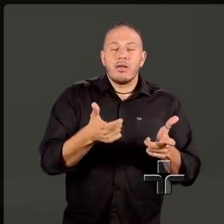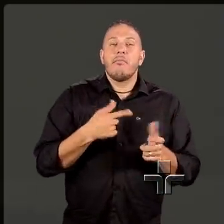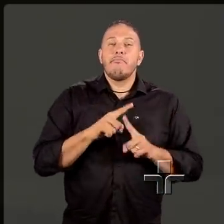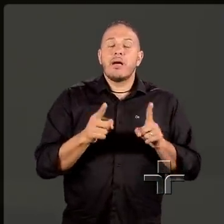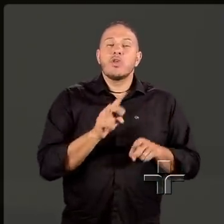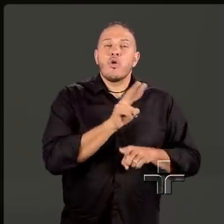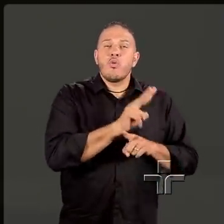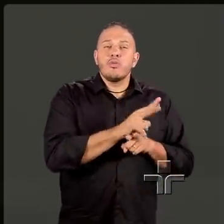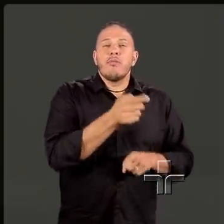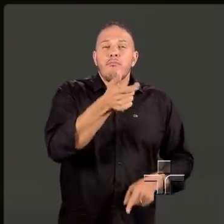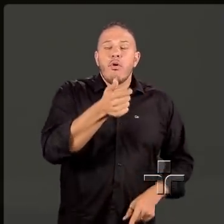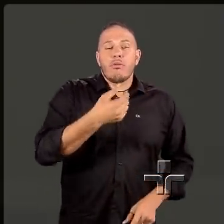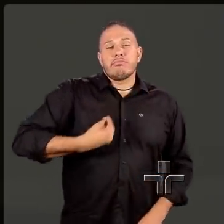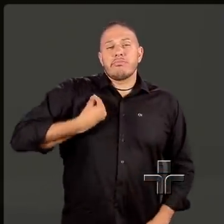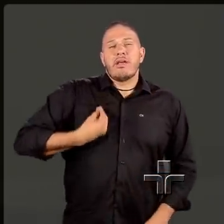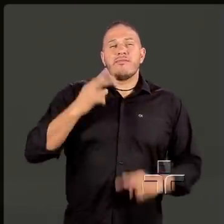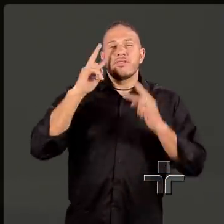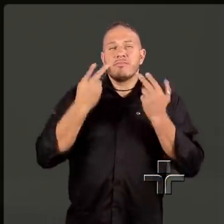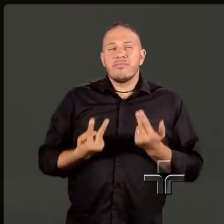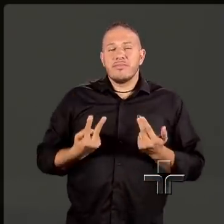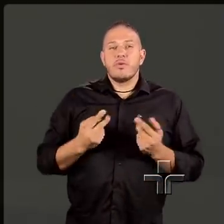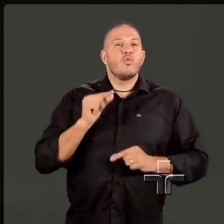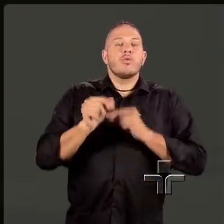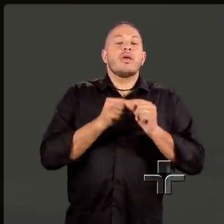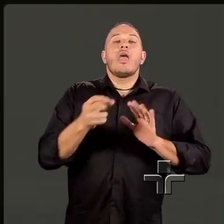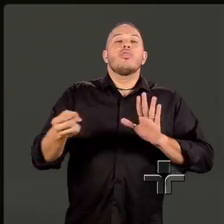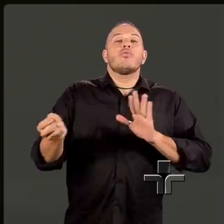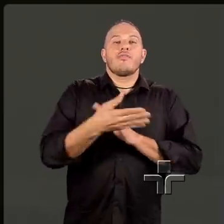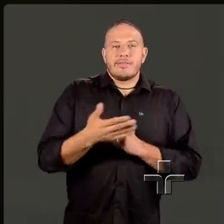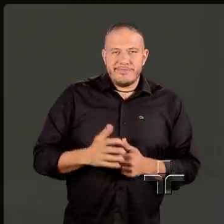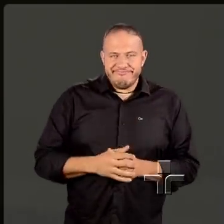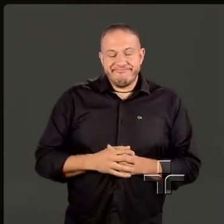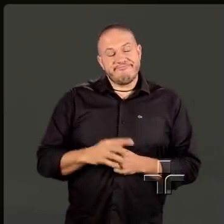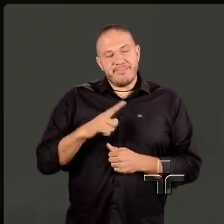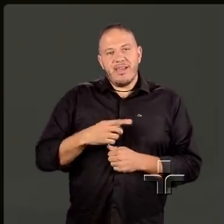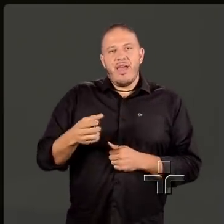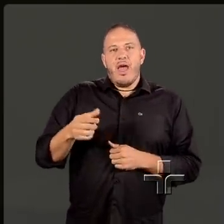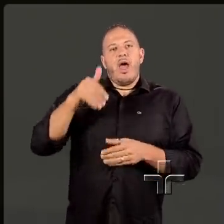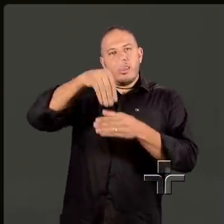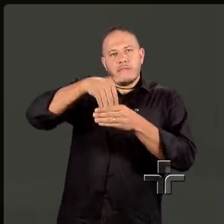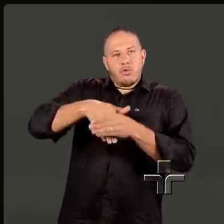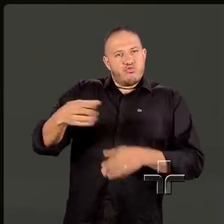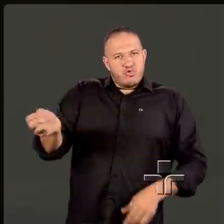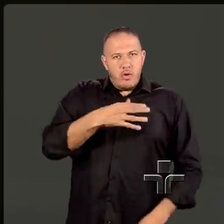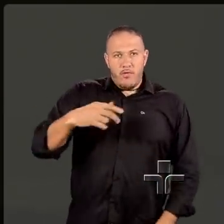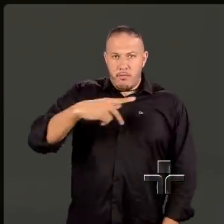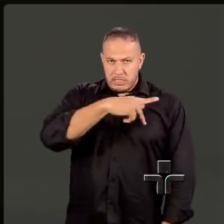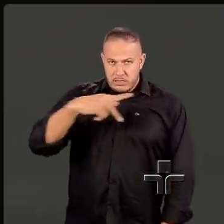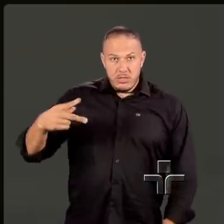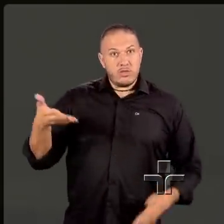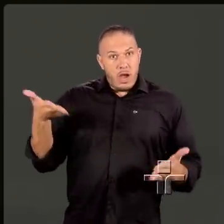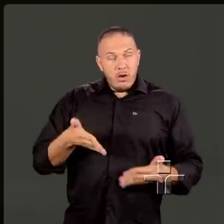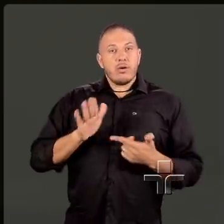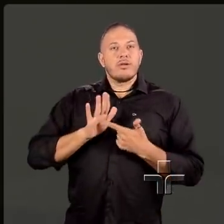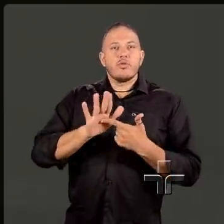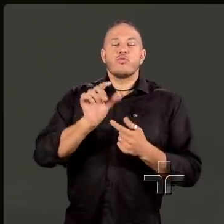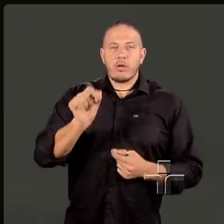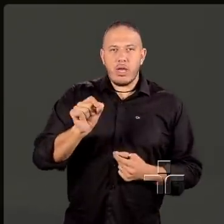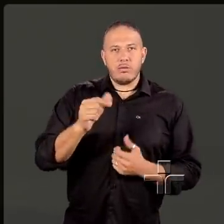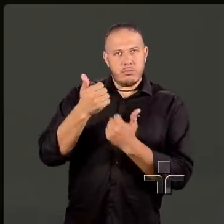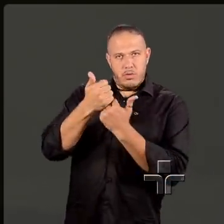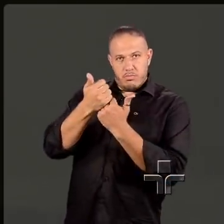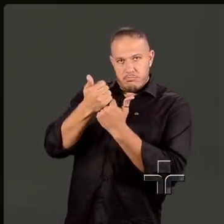da vida humana. Qual é a grande novidade? Foi a eleição de um novo presidente que colocou agora um ministro